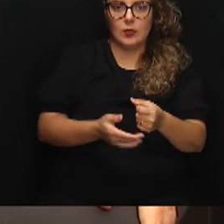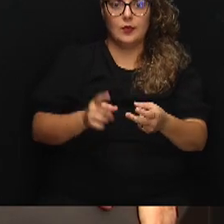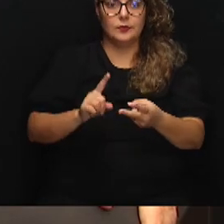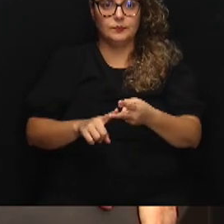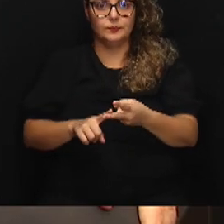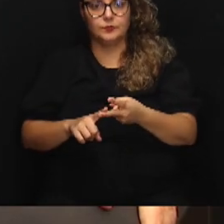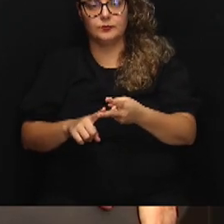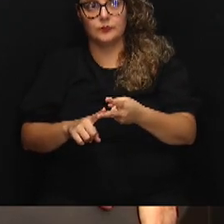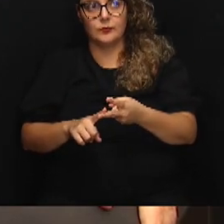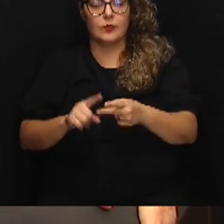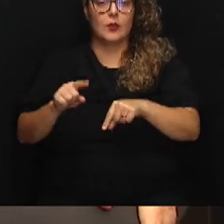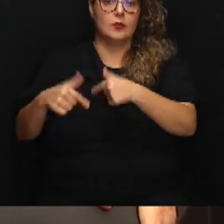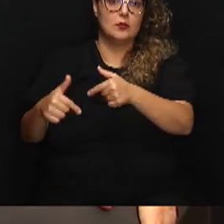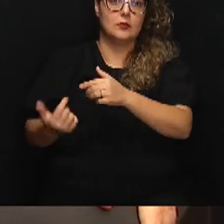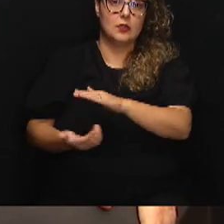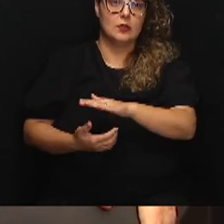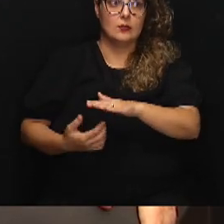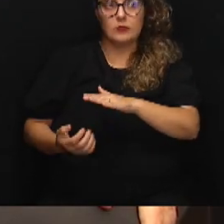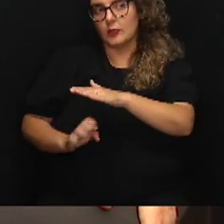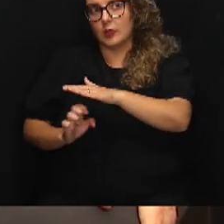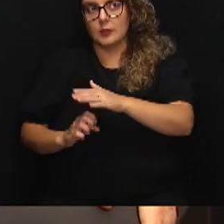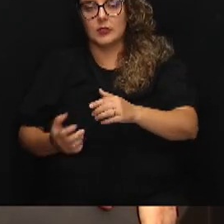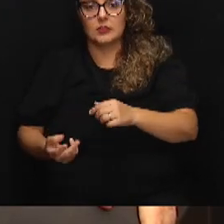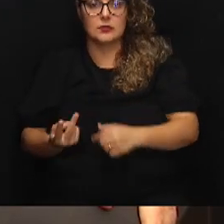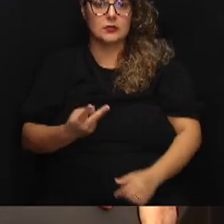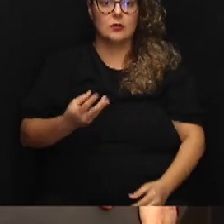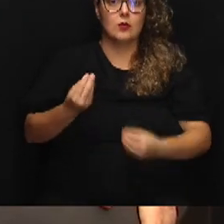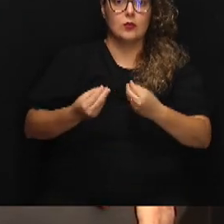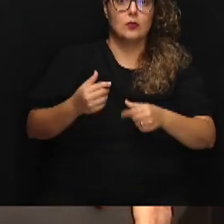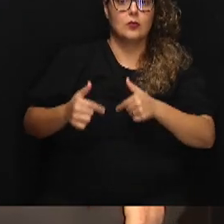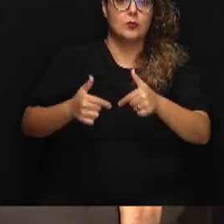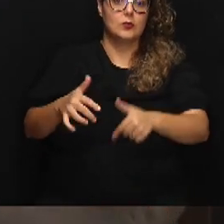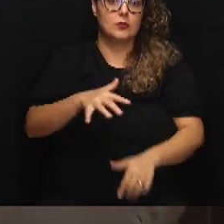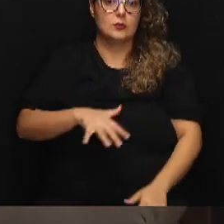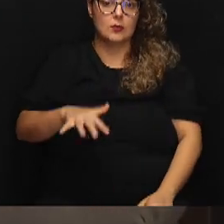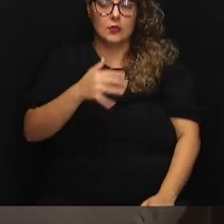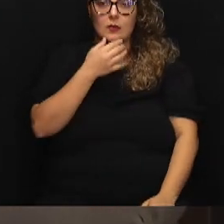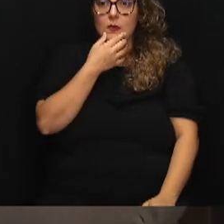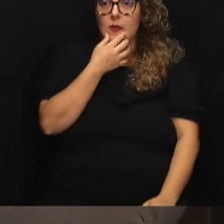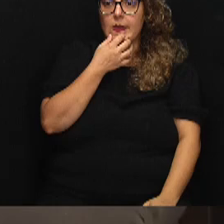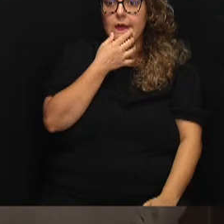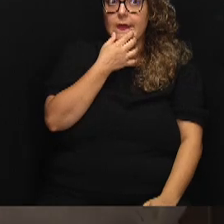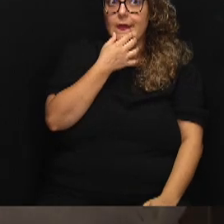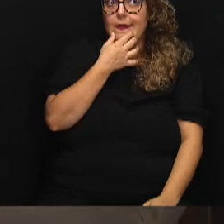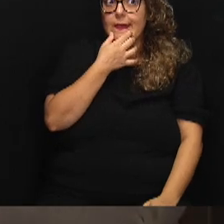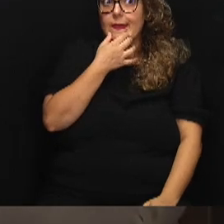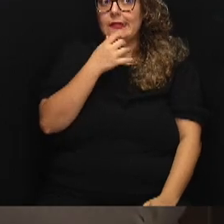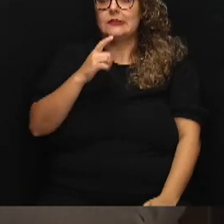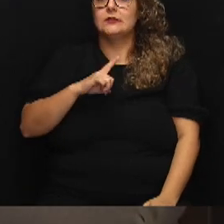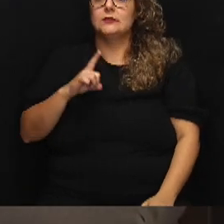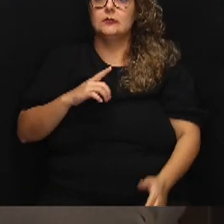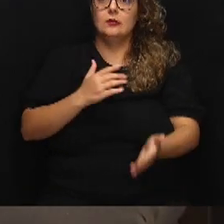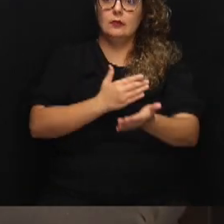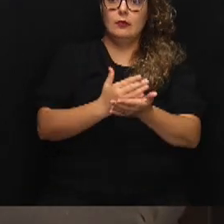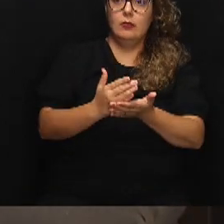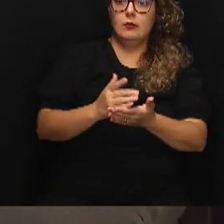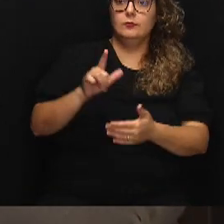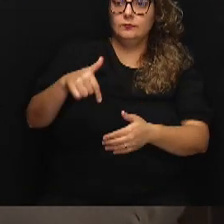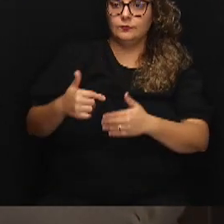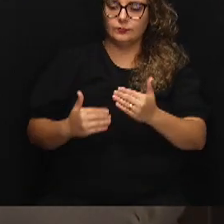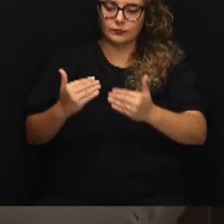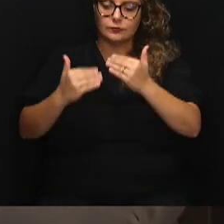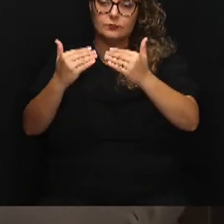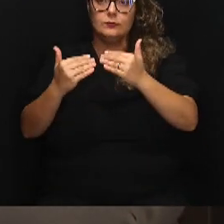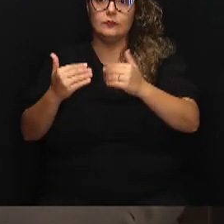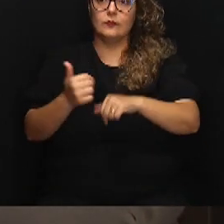para trabalhar com o segundo. Como tem sido normalmente no mercado de trabalho? Na realidade, você tem uma parte iniciante e depois você vai construir a sua